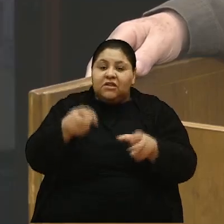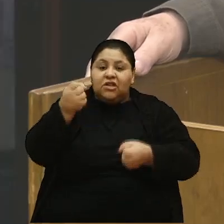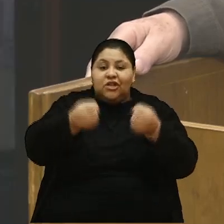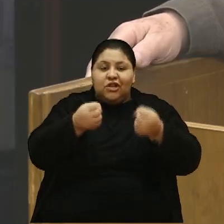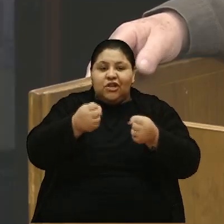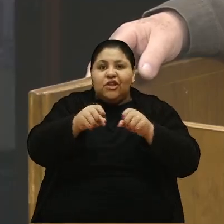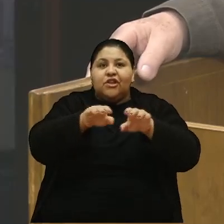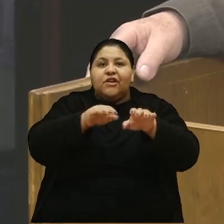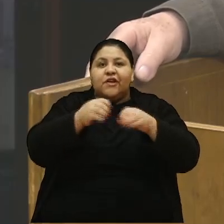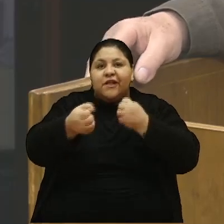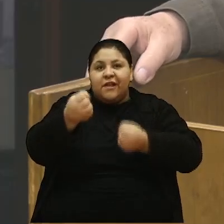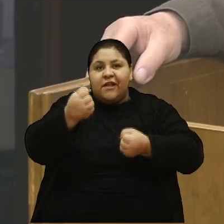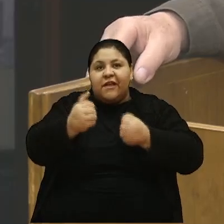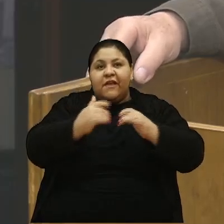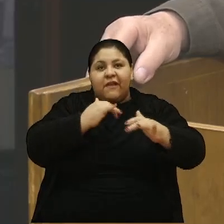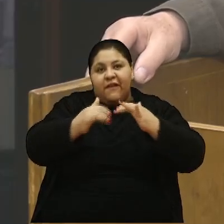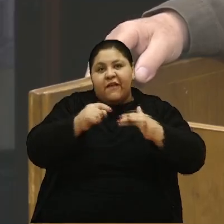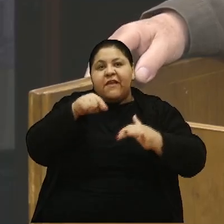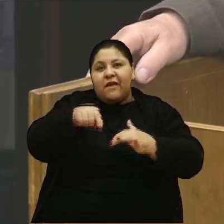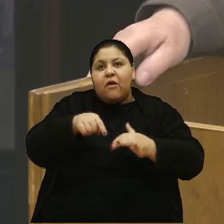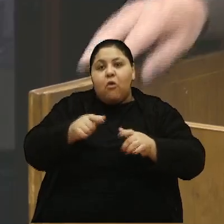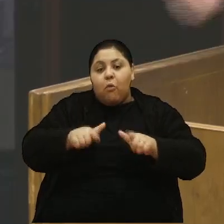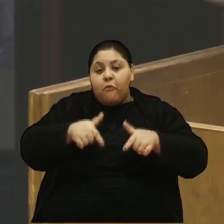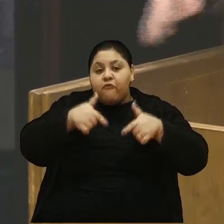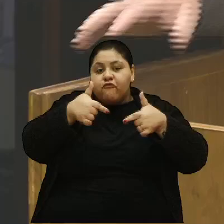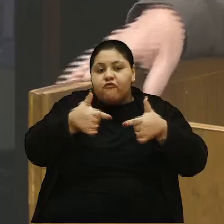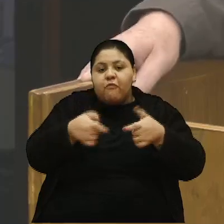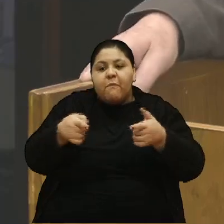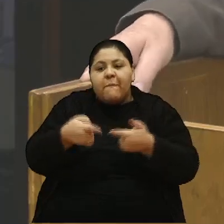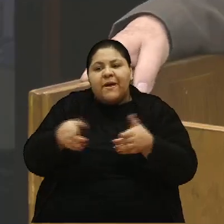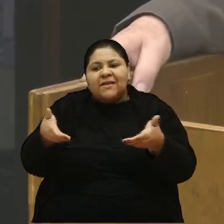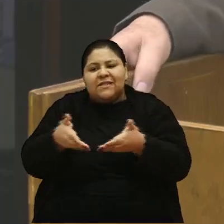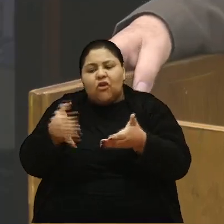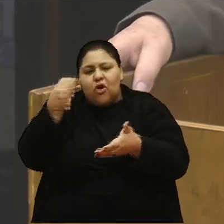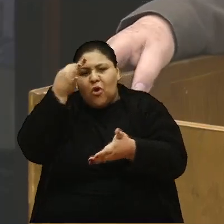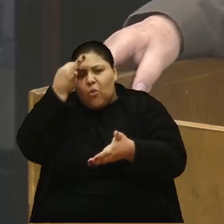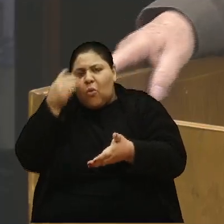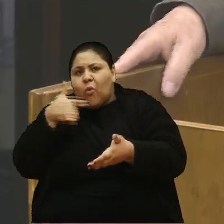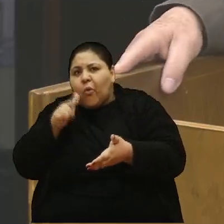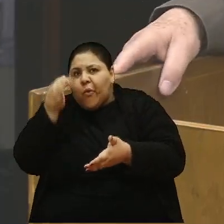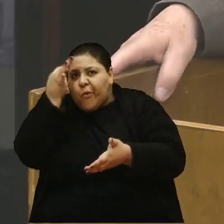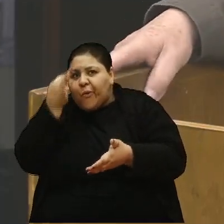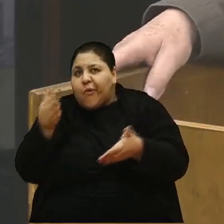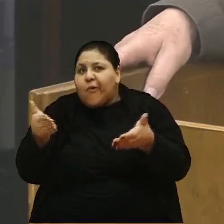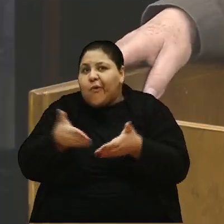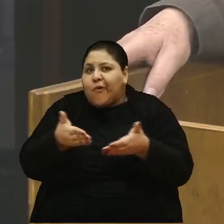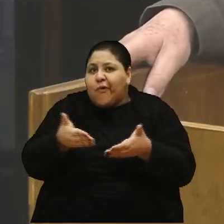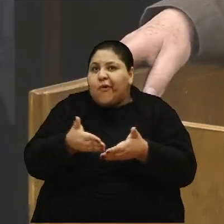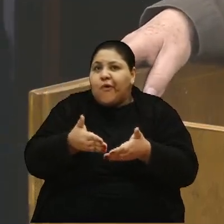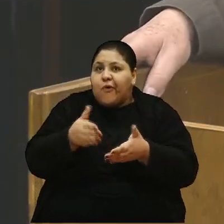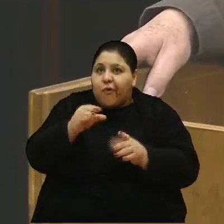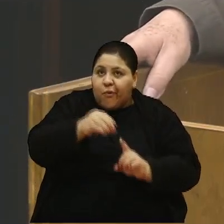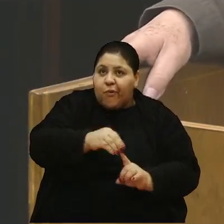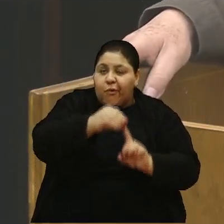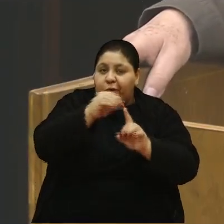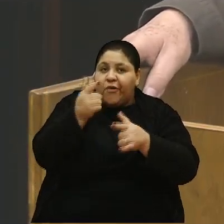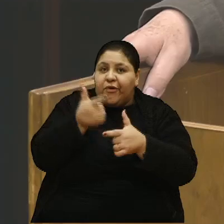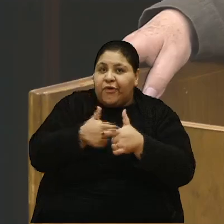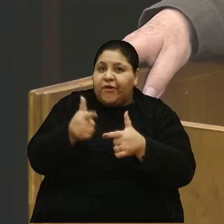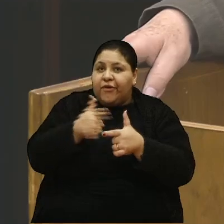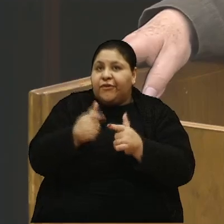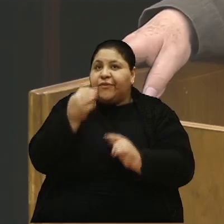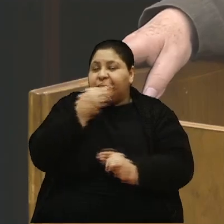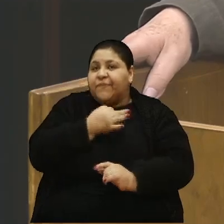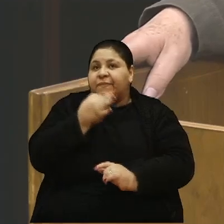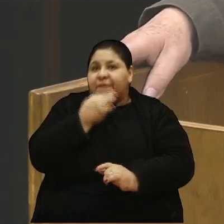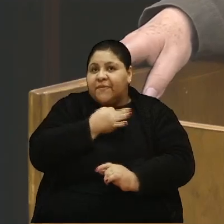coisa que eu me dedico também, como Vossa Senhoria, mas agora consegui compreender que hoje talvez o principal problema de Caxias